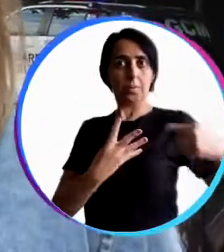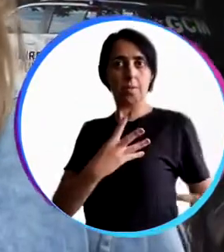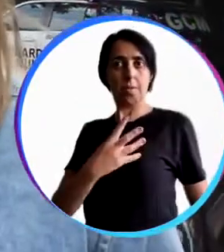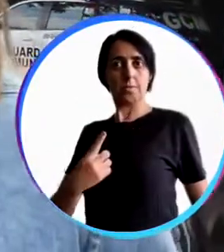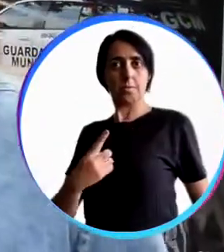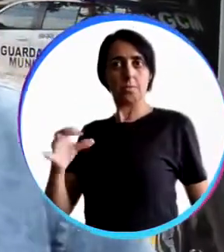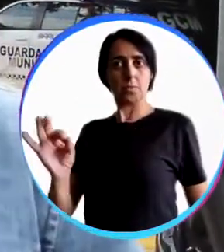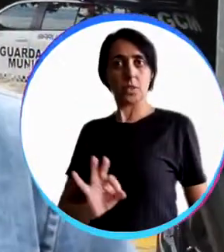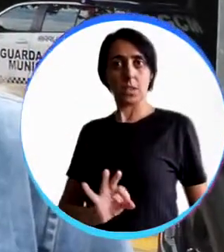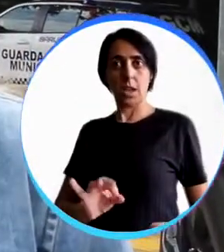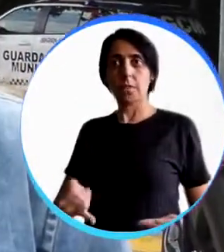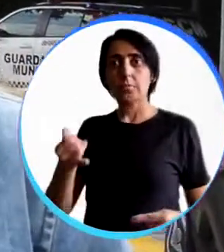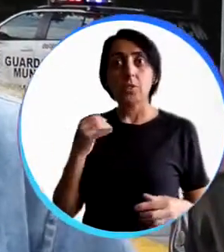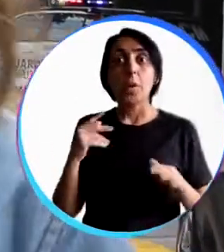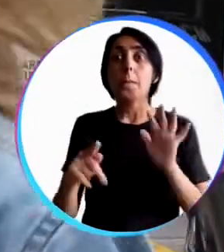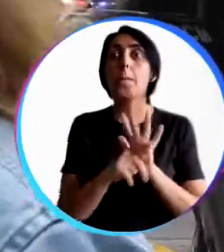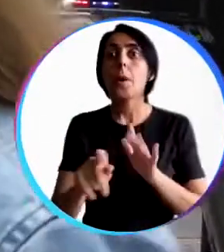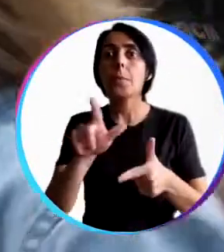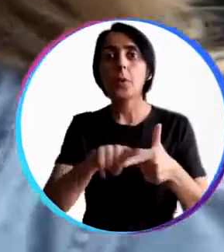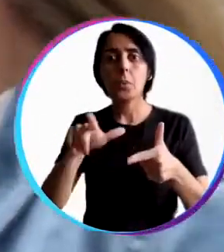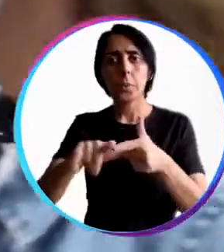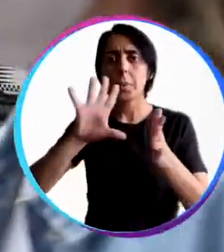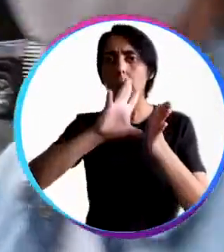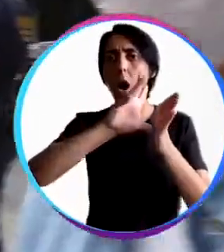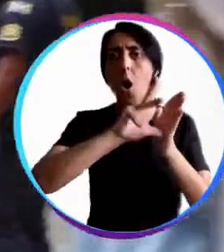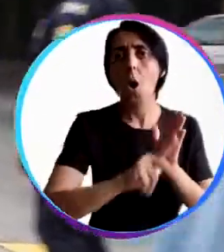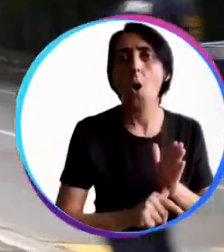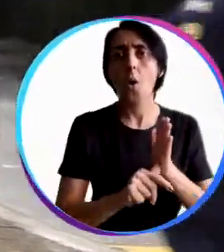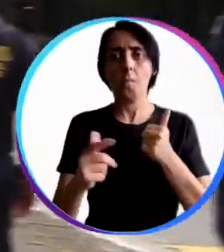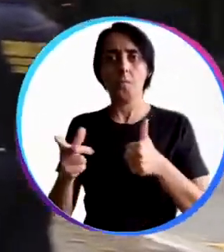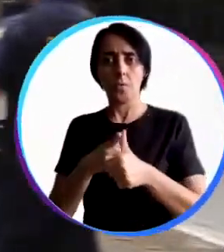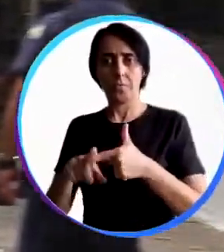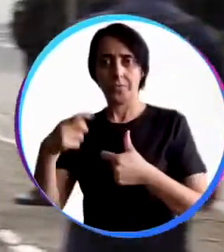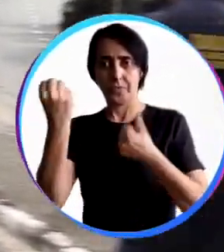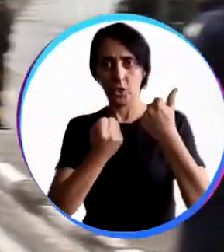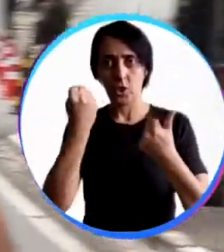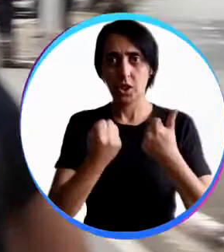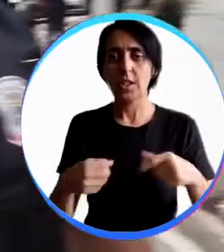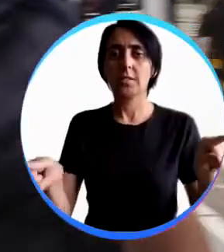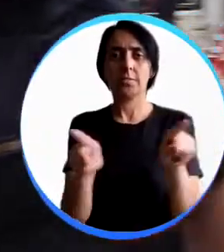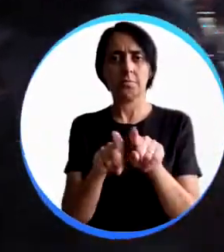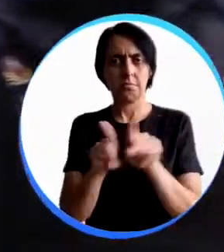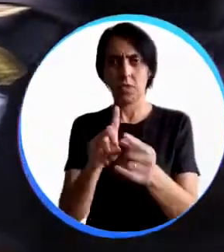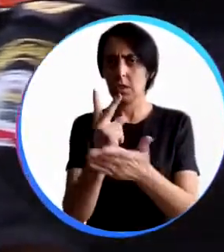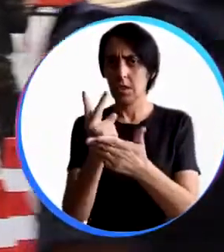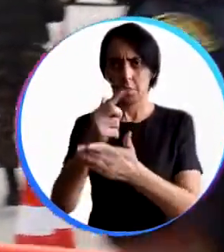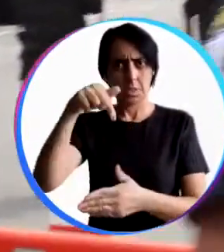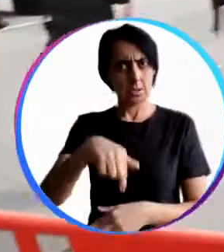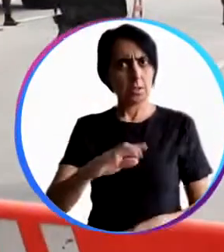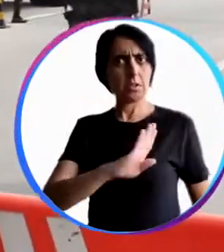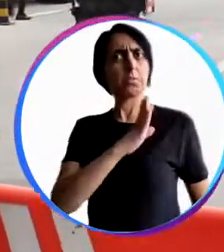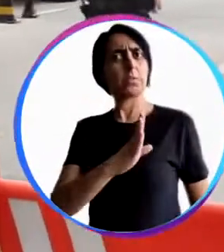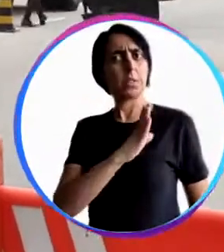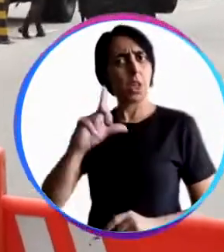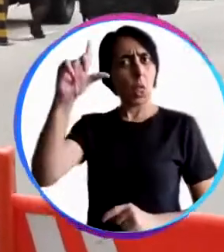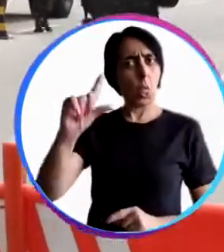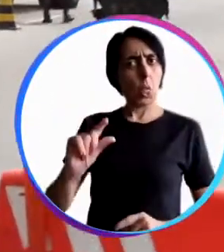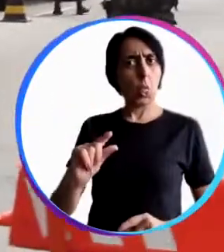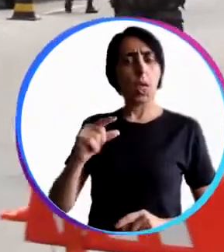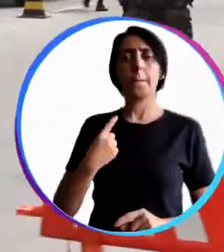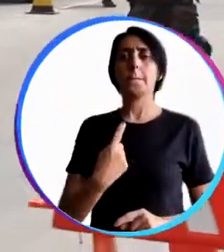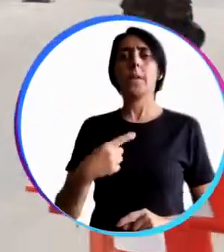41% no índice de criminalidade. Crimes como furto e roubo de veículos têm a menor estatística